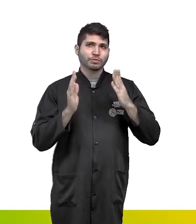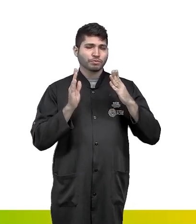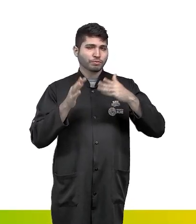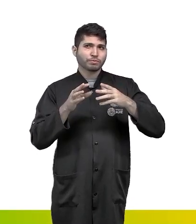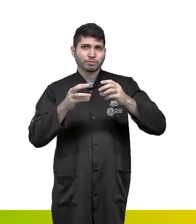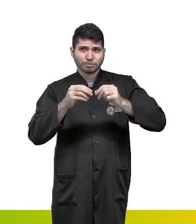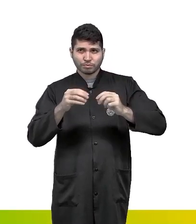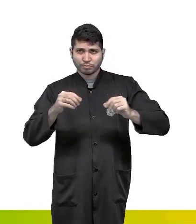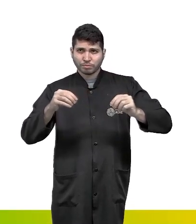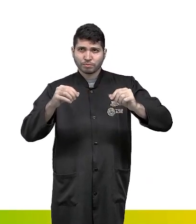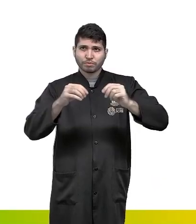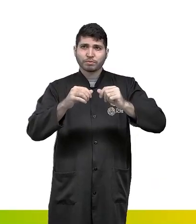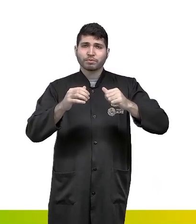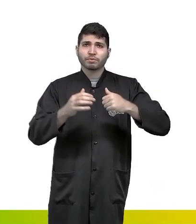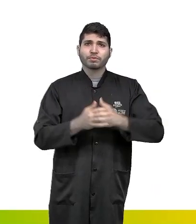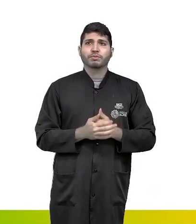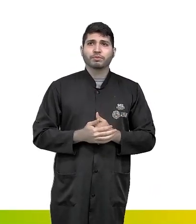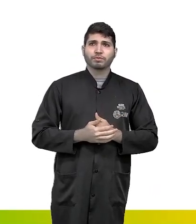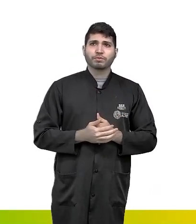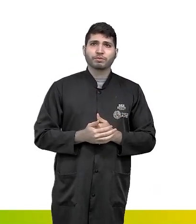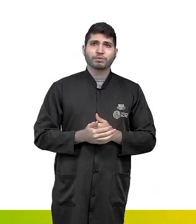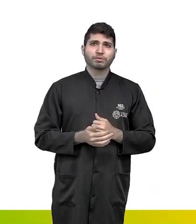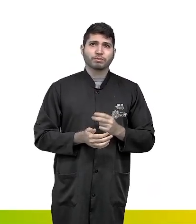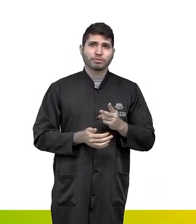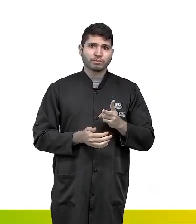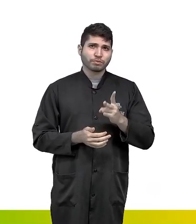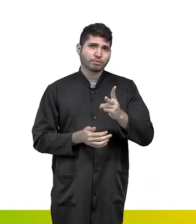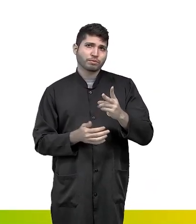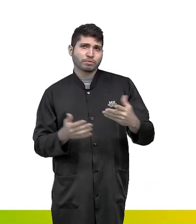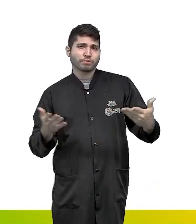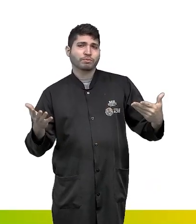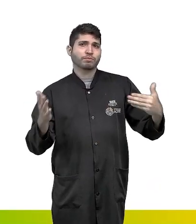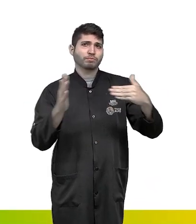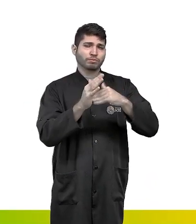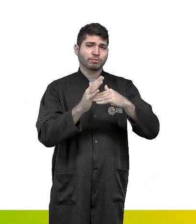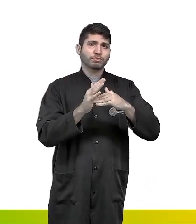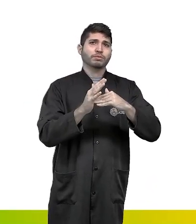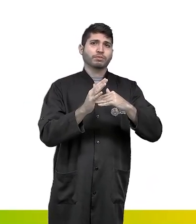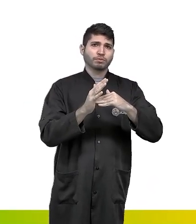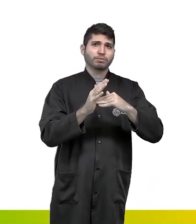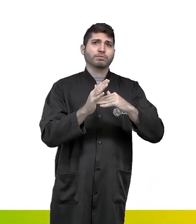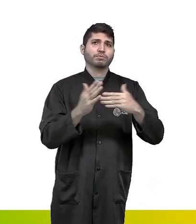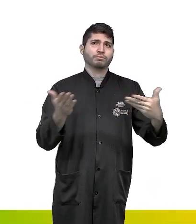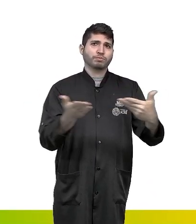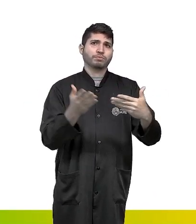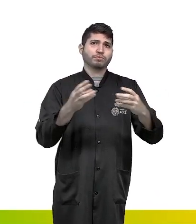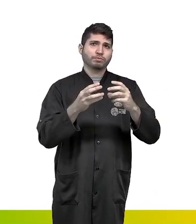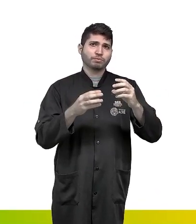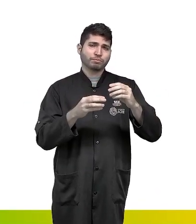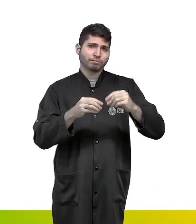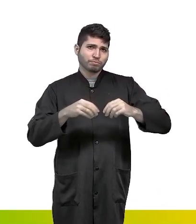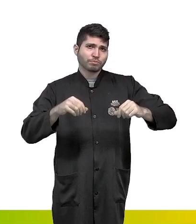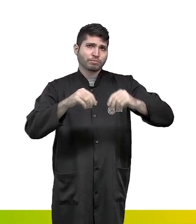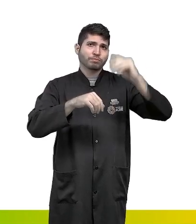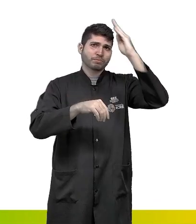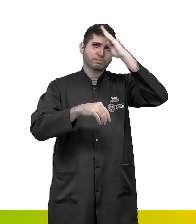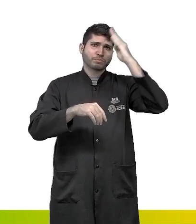terras que perdura até a atualidade no território brasileiro? Letra